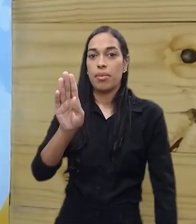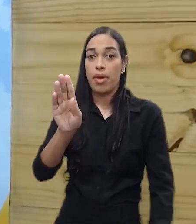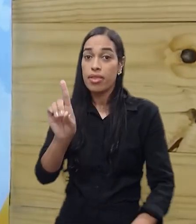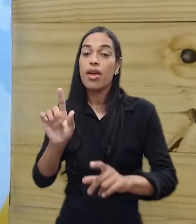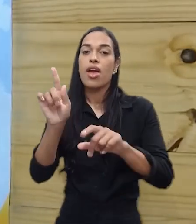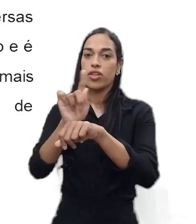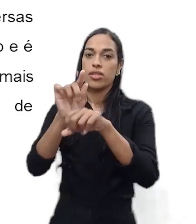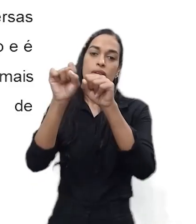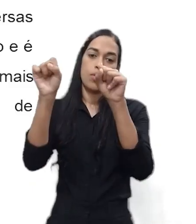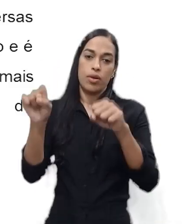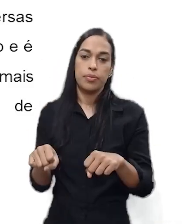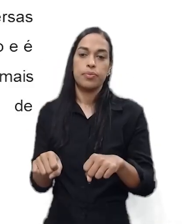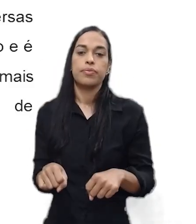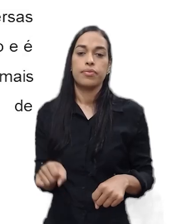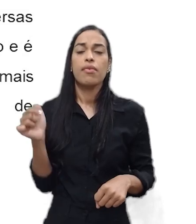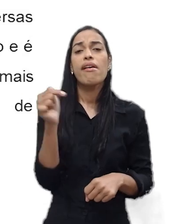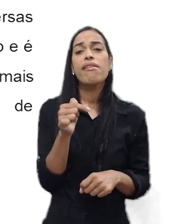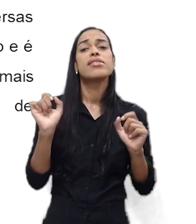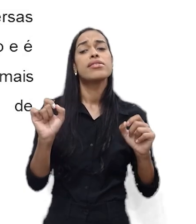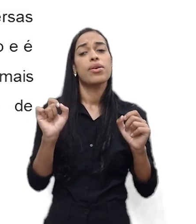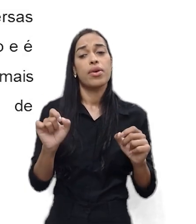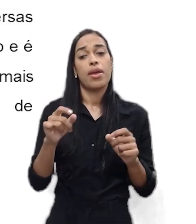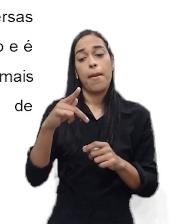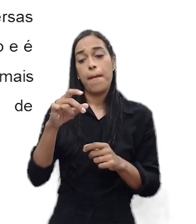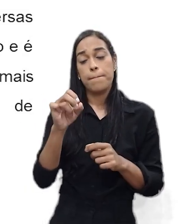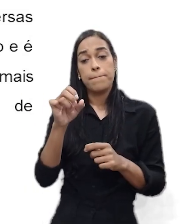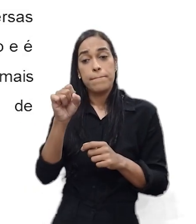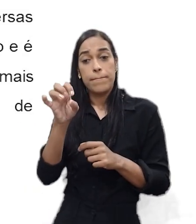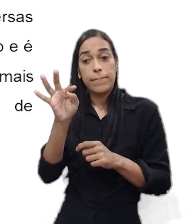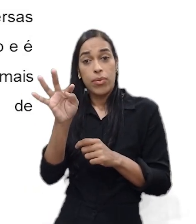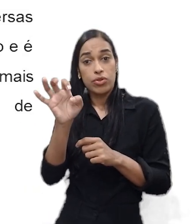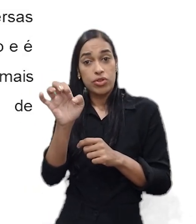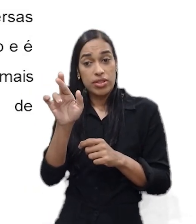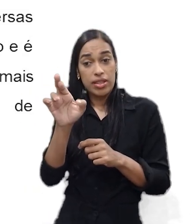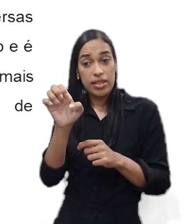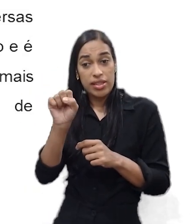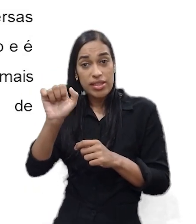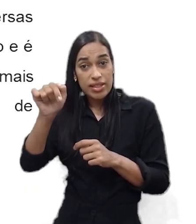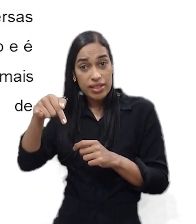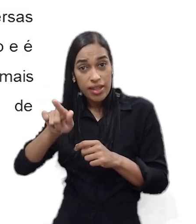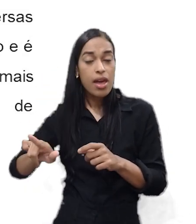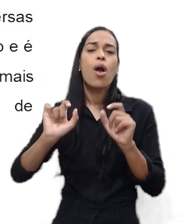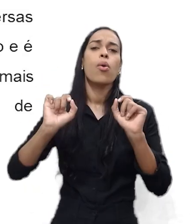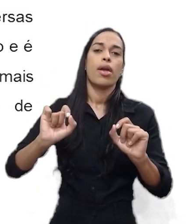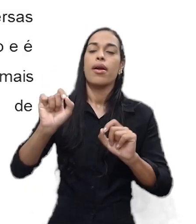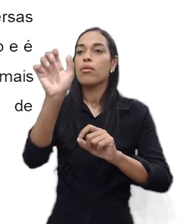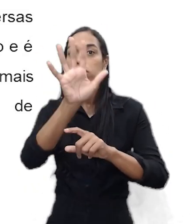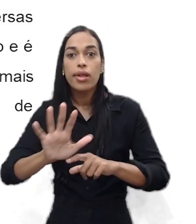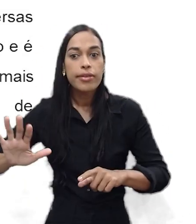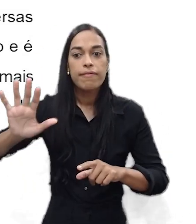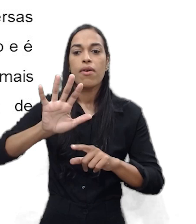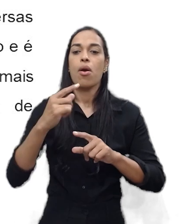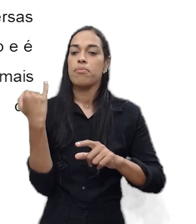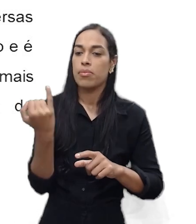sobre o Postgre. O Postgre é um sistema gerenciador de banco de dados de código aberto, multiplataforma e